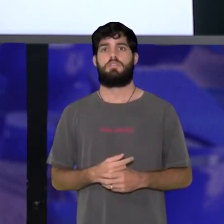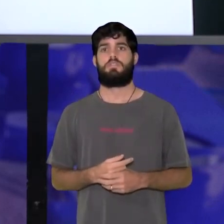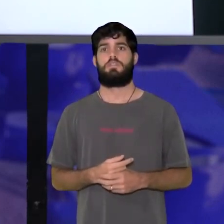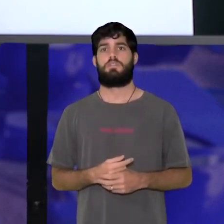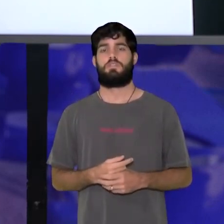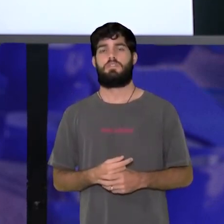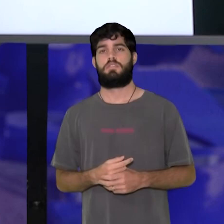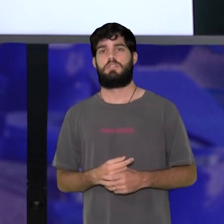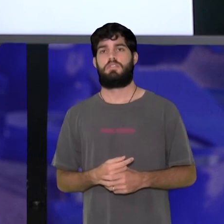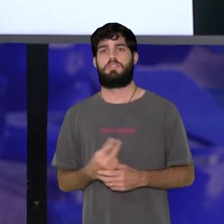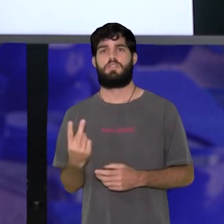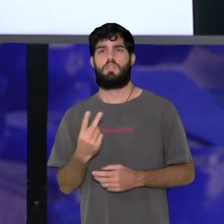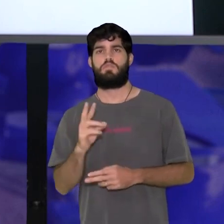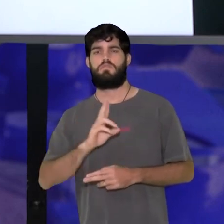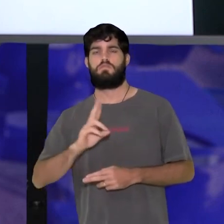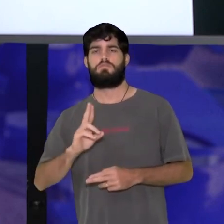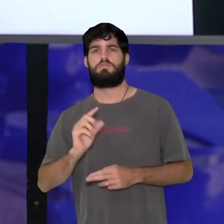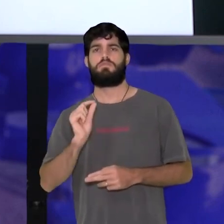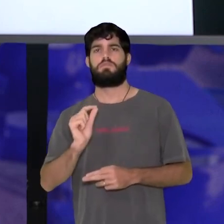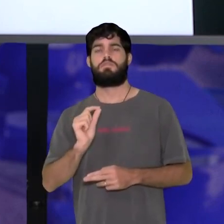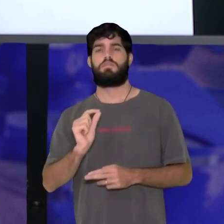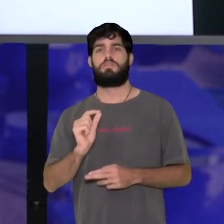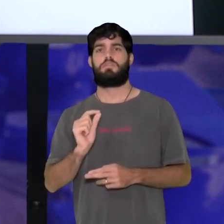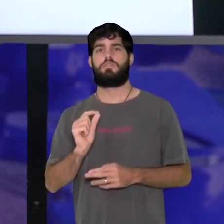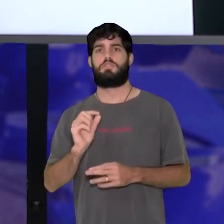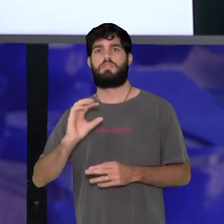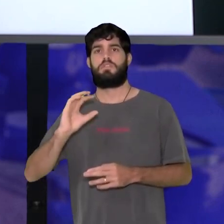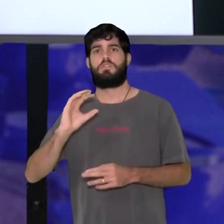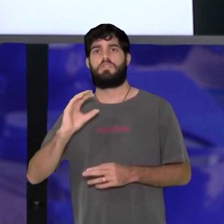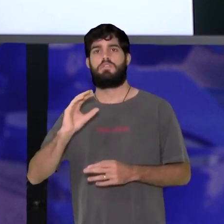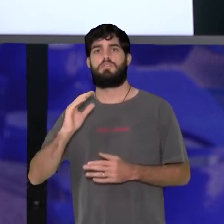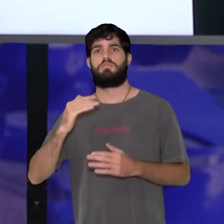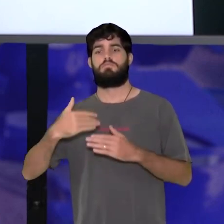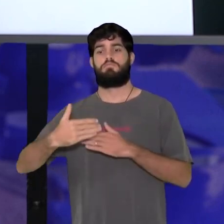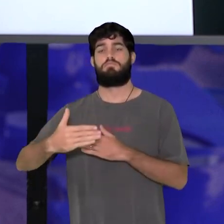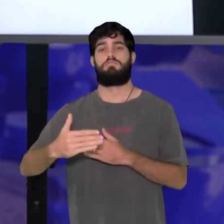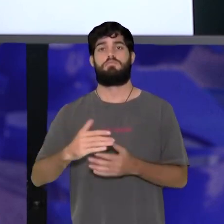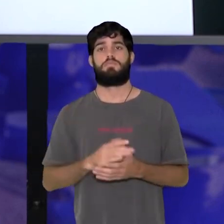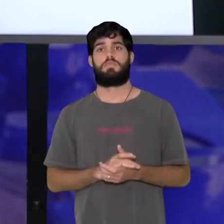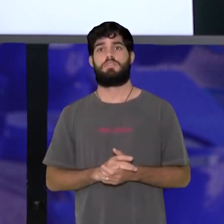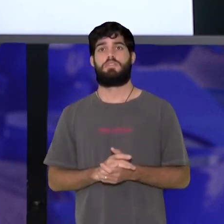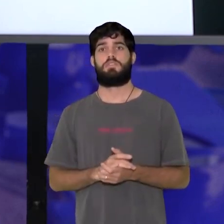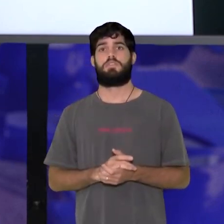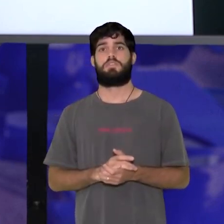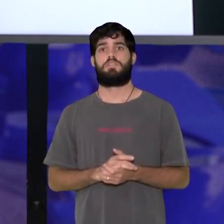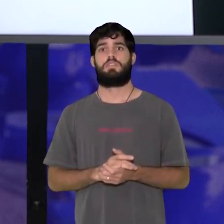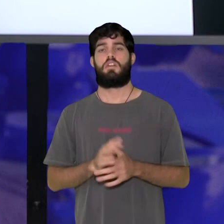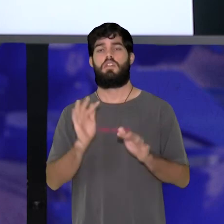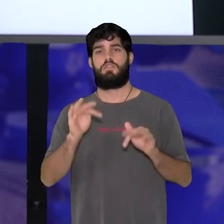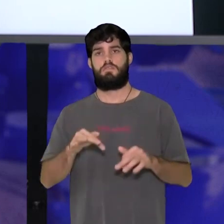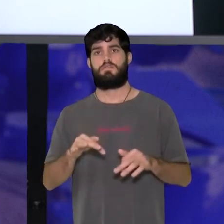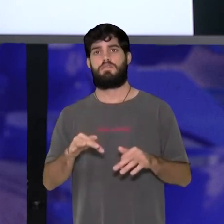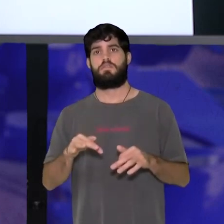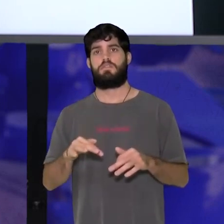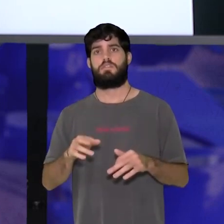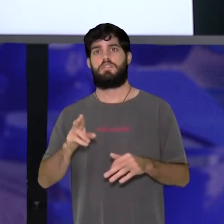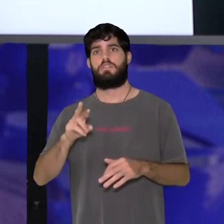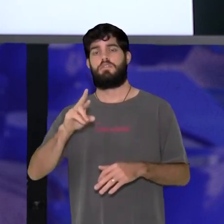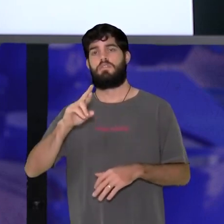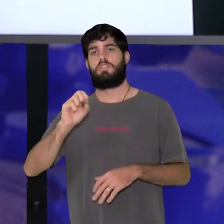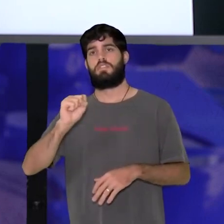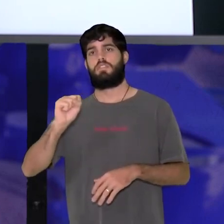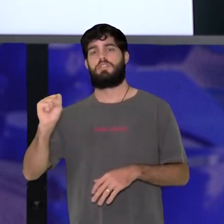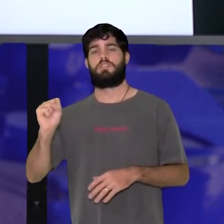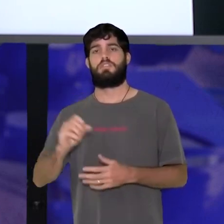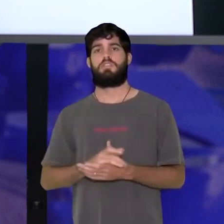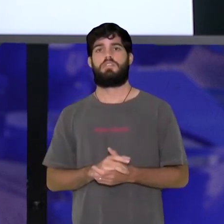e perestroika. E qual foi a consequência dessas mudanças? Levaram ao fim da União Soviética,